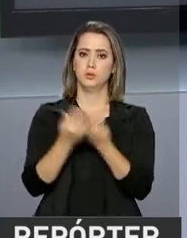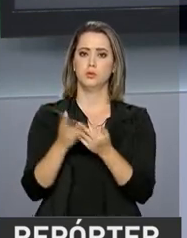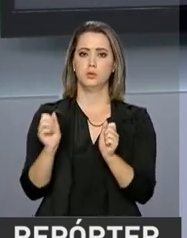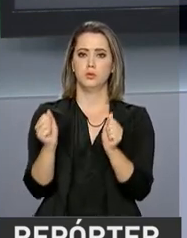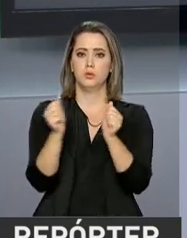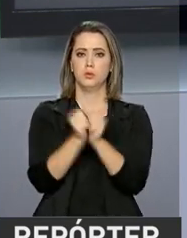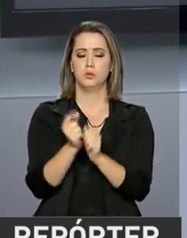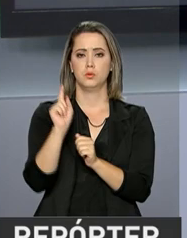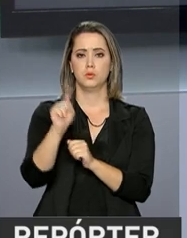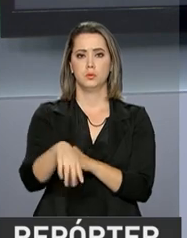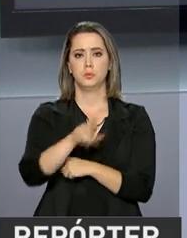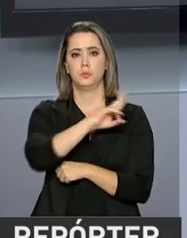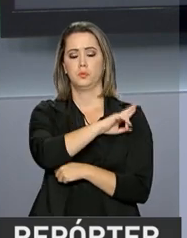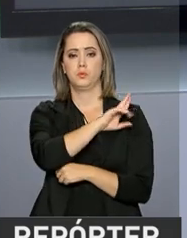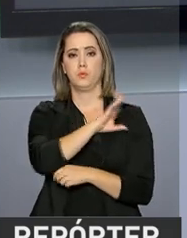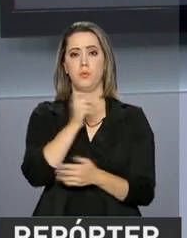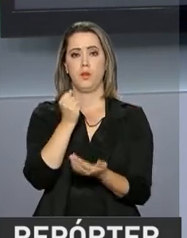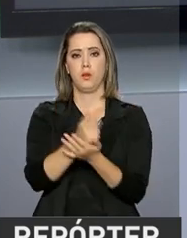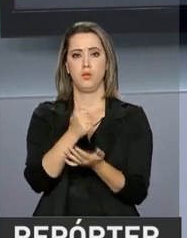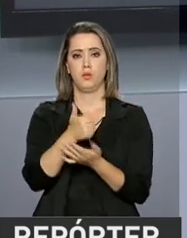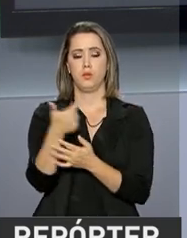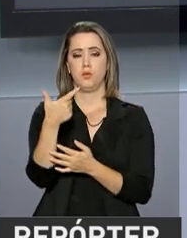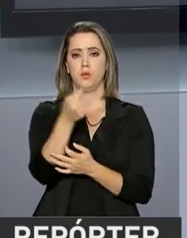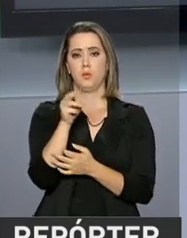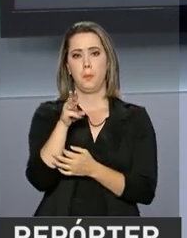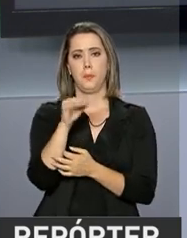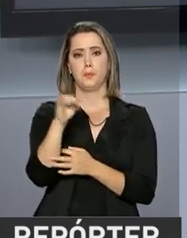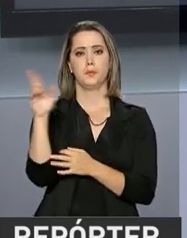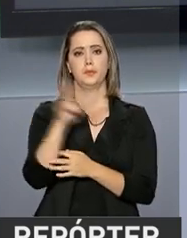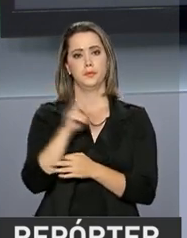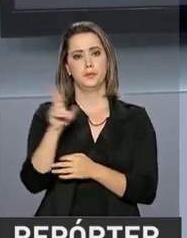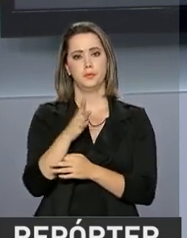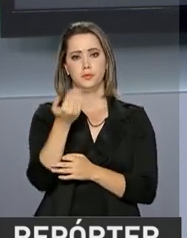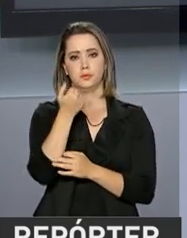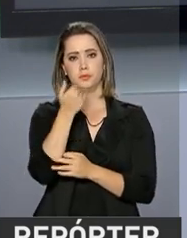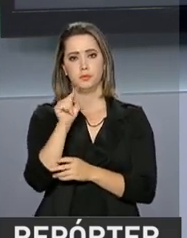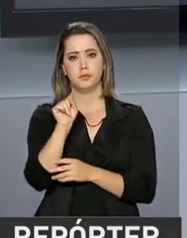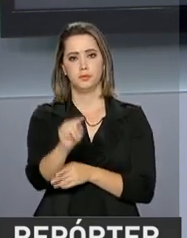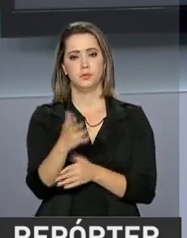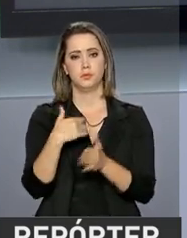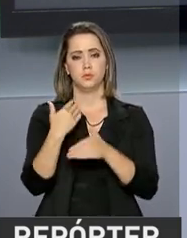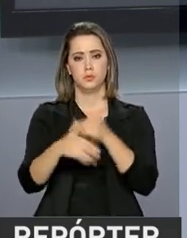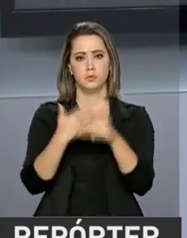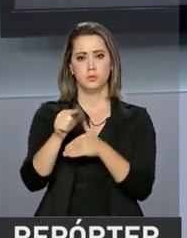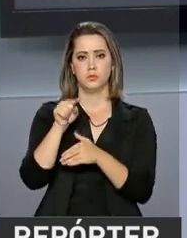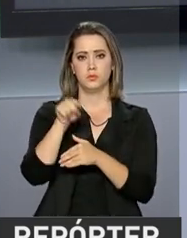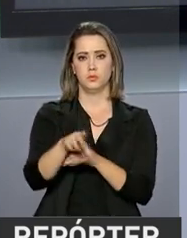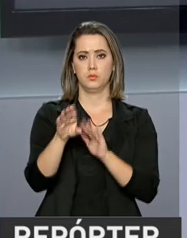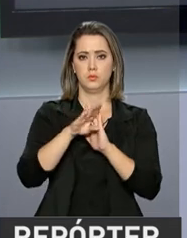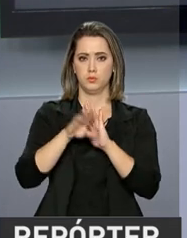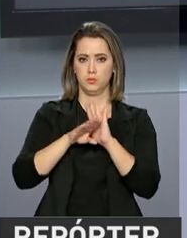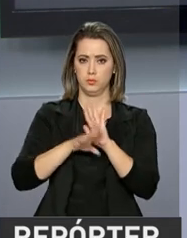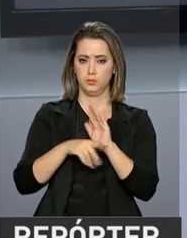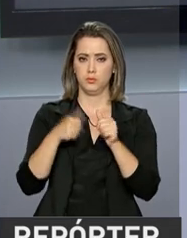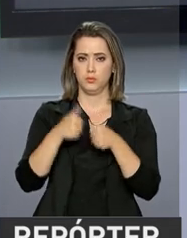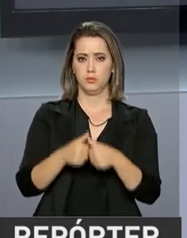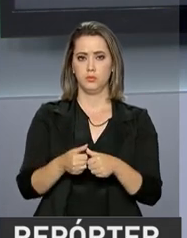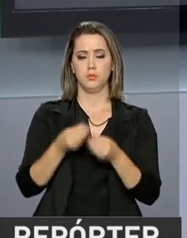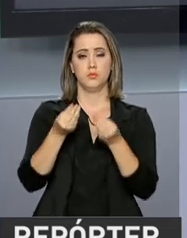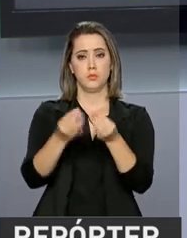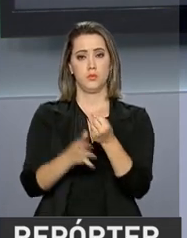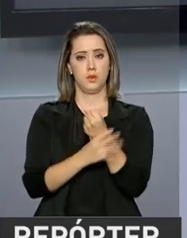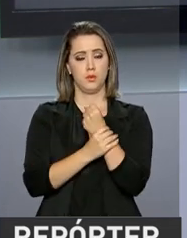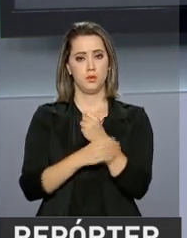responsáveis pela aquisição de cerca de 10 bilhões de reais em alimentos e a continuidade desses programas está